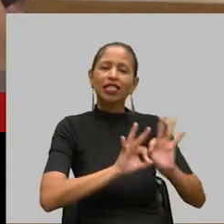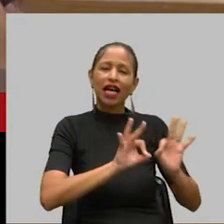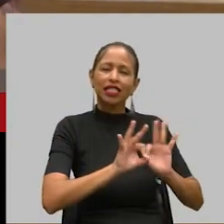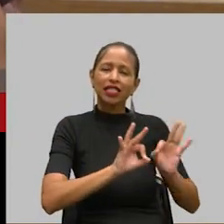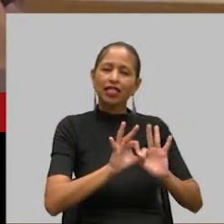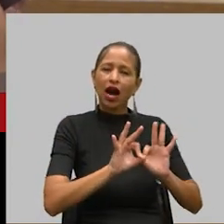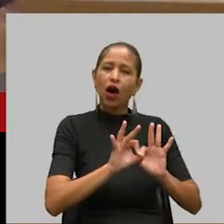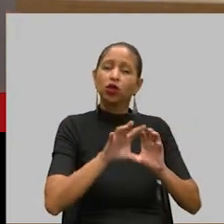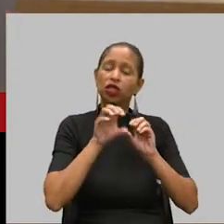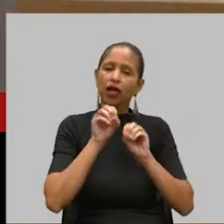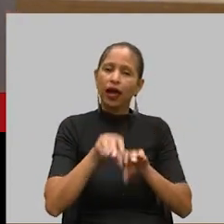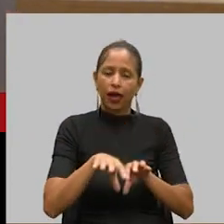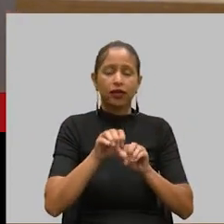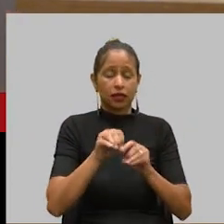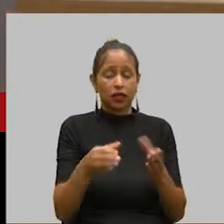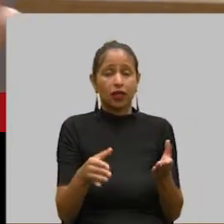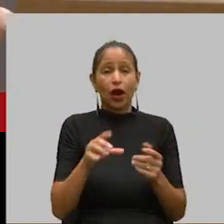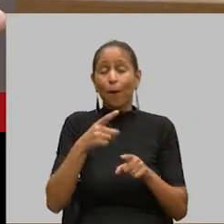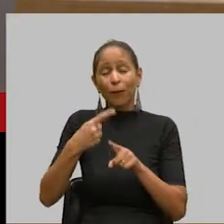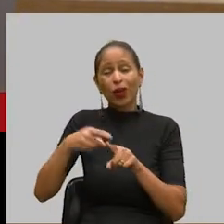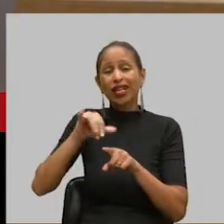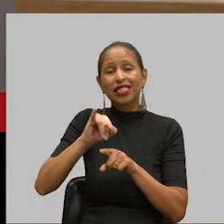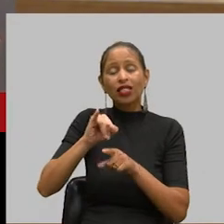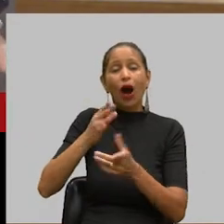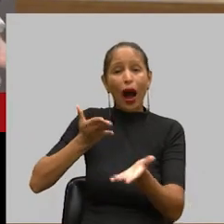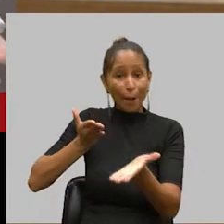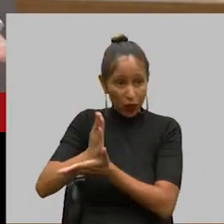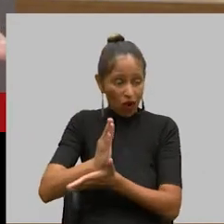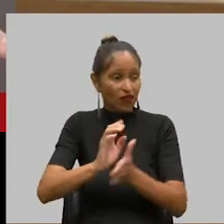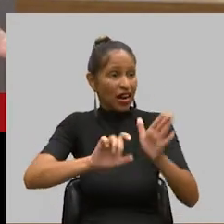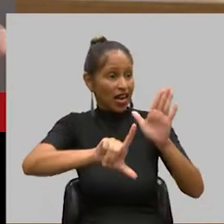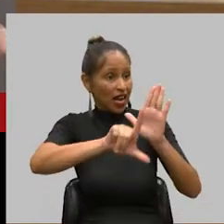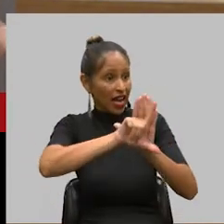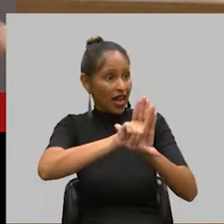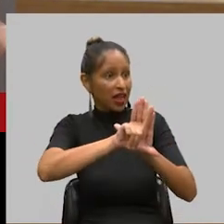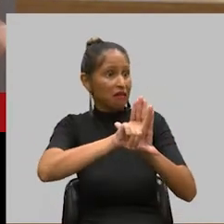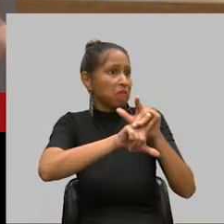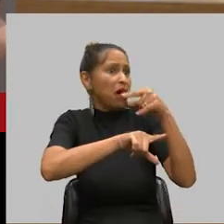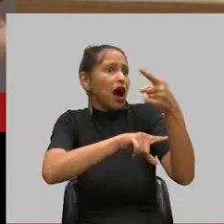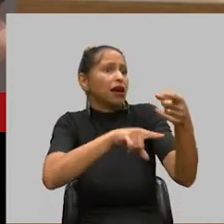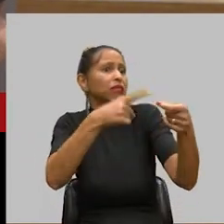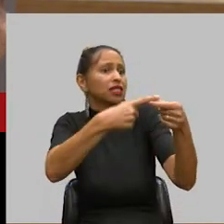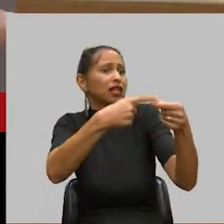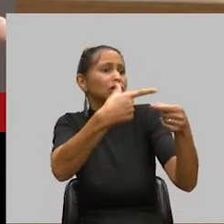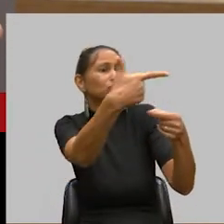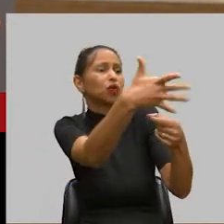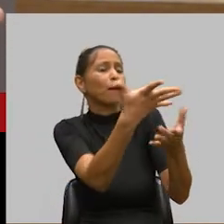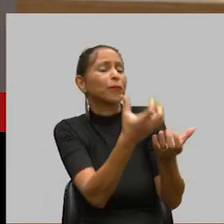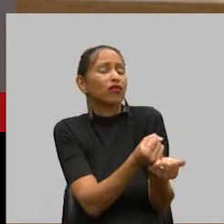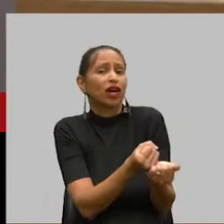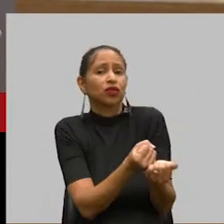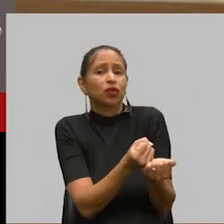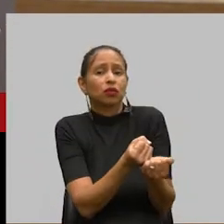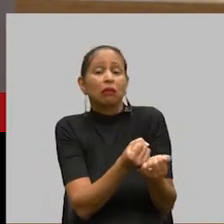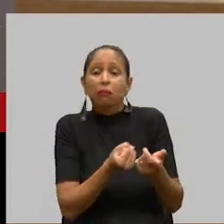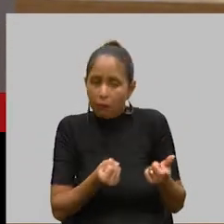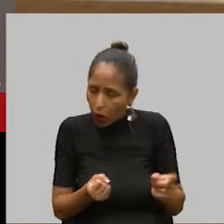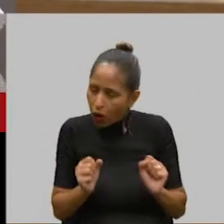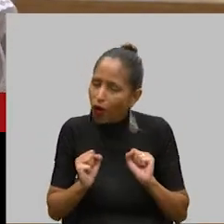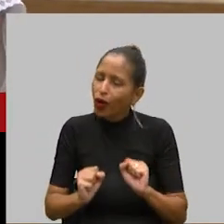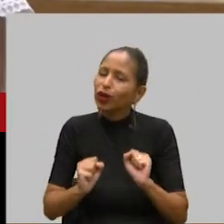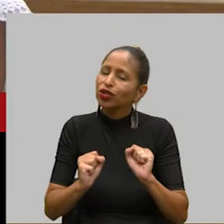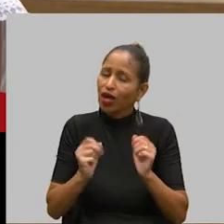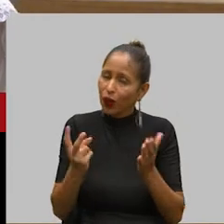sistema de ensino porque senão a gente aprova um projeto de lei que não vale pro município qu esse grande risco